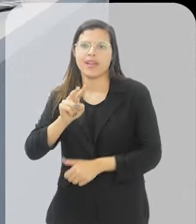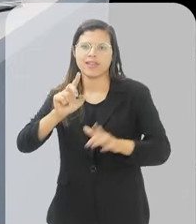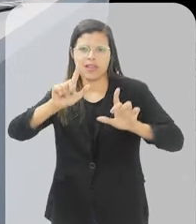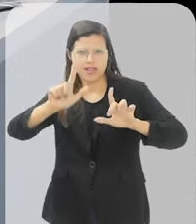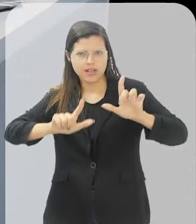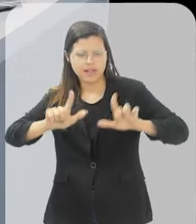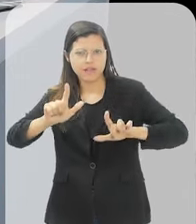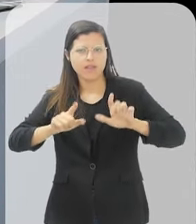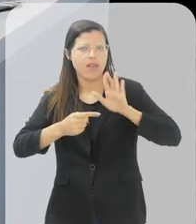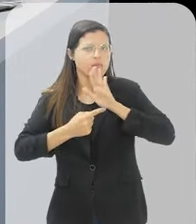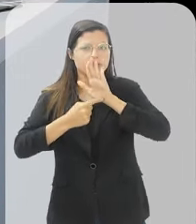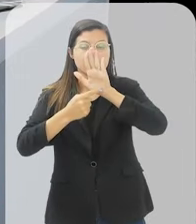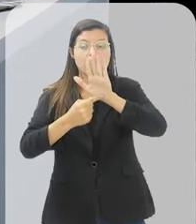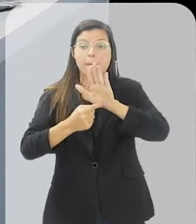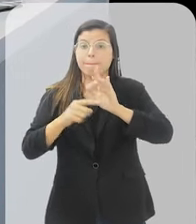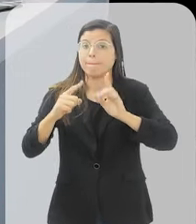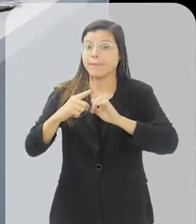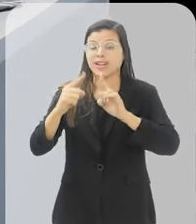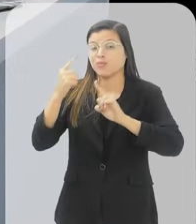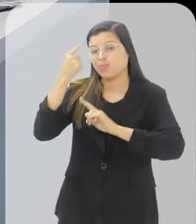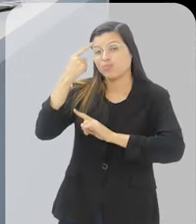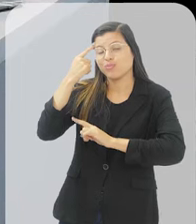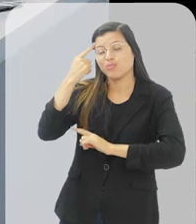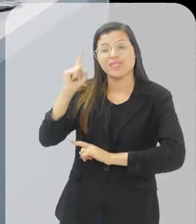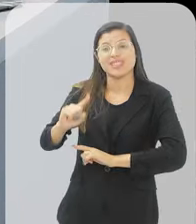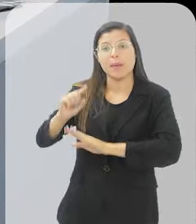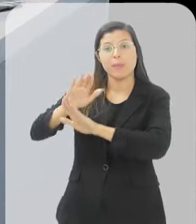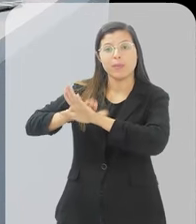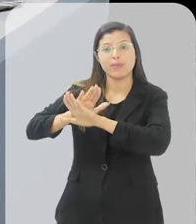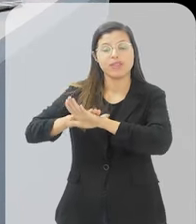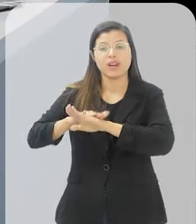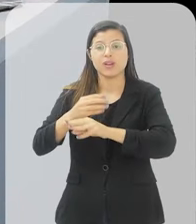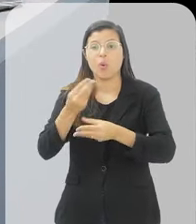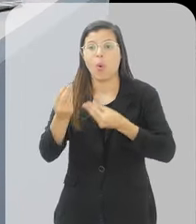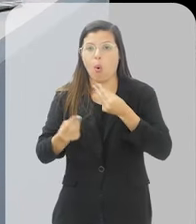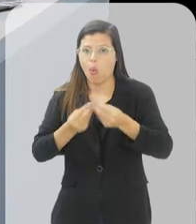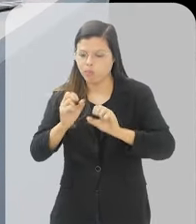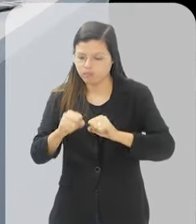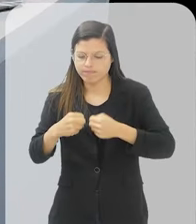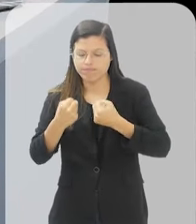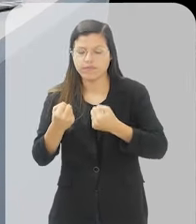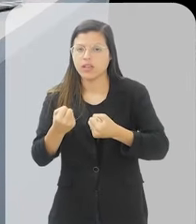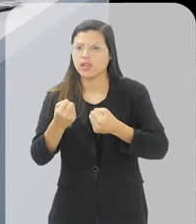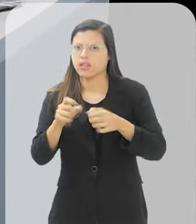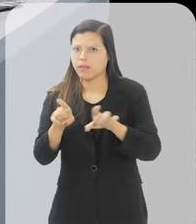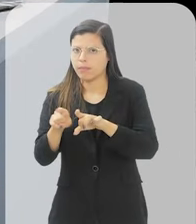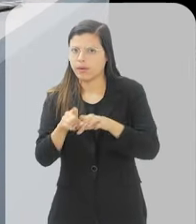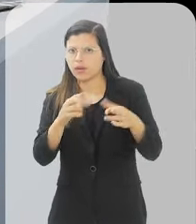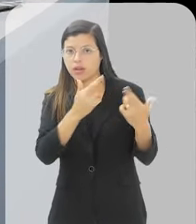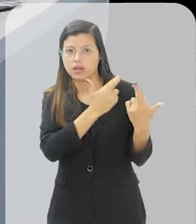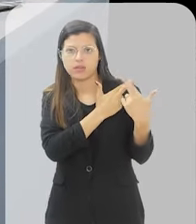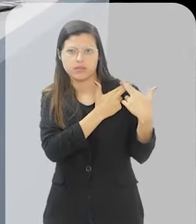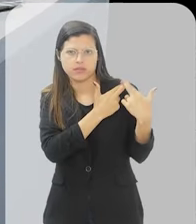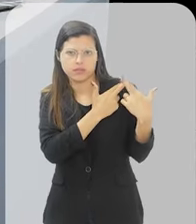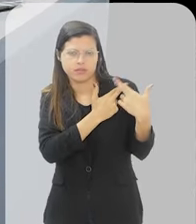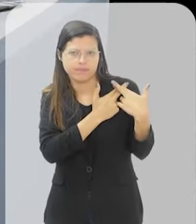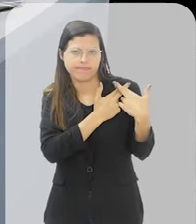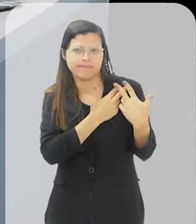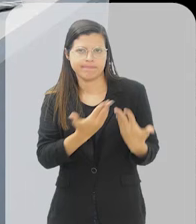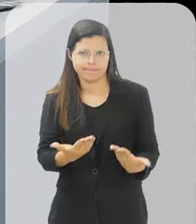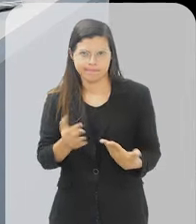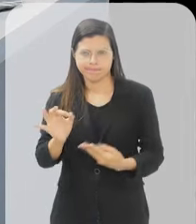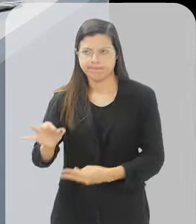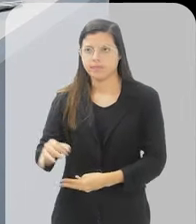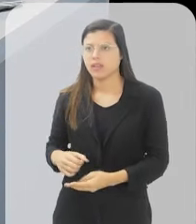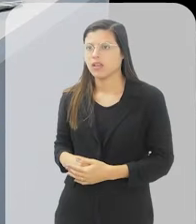na TV o destaque lindo, mas não tem ideia do custo de um trabalho desse e da responsabilidade de um trabalho desse, né, Mar?